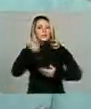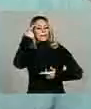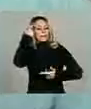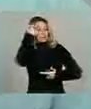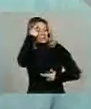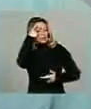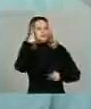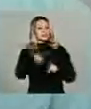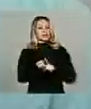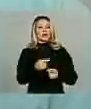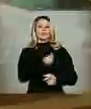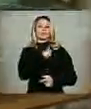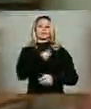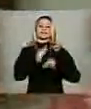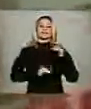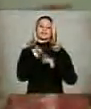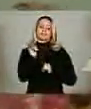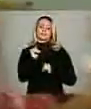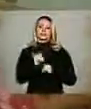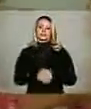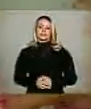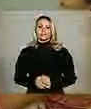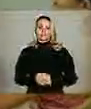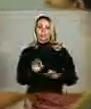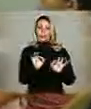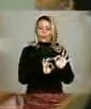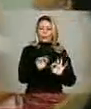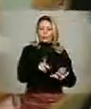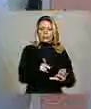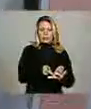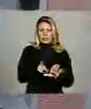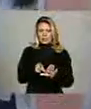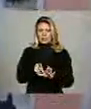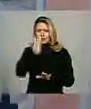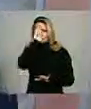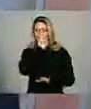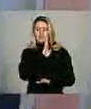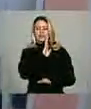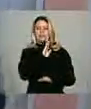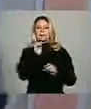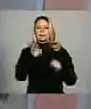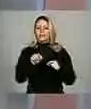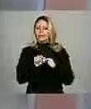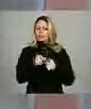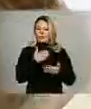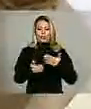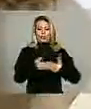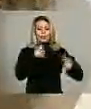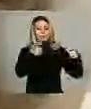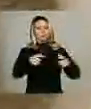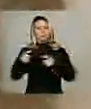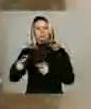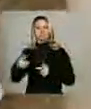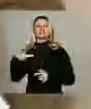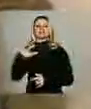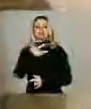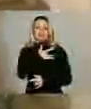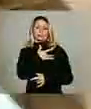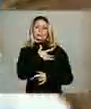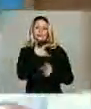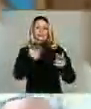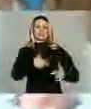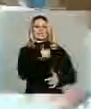de vista de qualidade de vida mesmo. O exame do pezinho é gratuito e pode ser feito em qualquer posto de saúde da